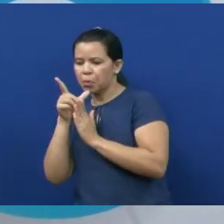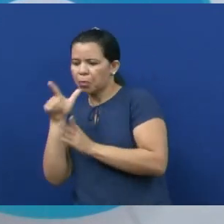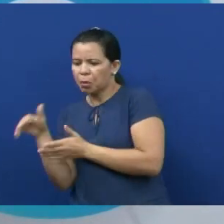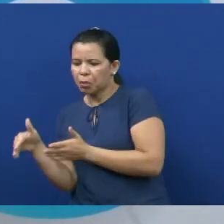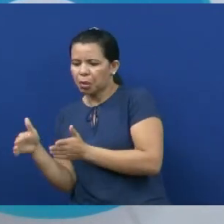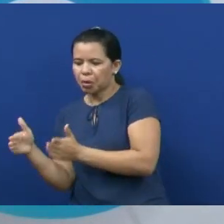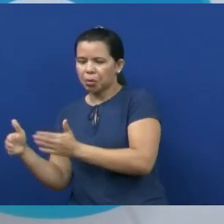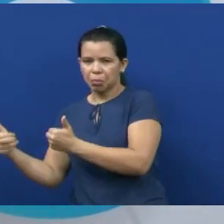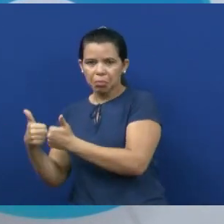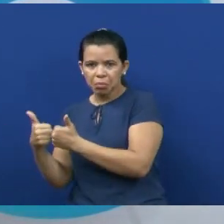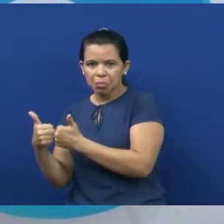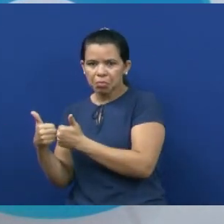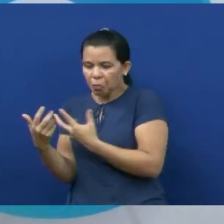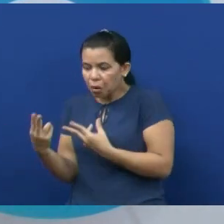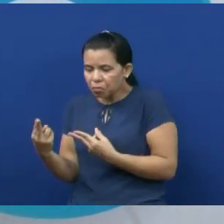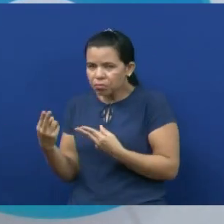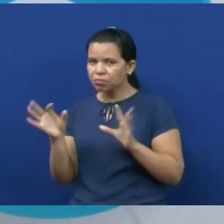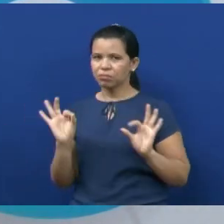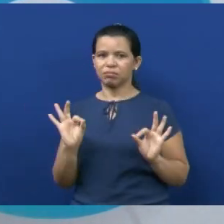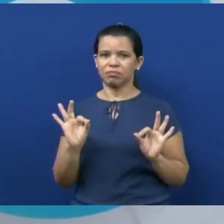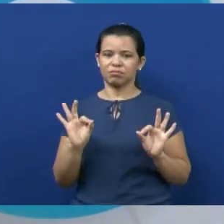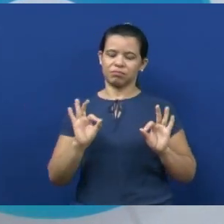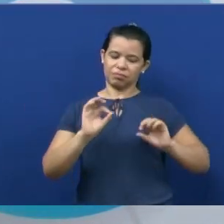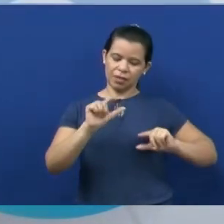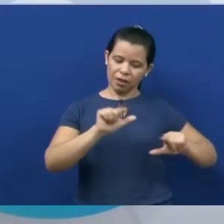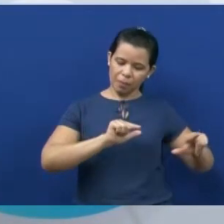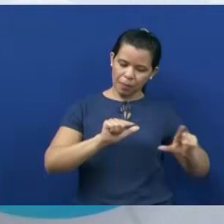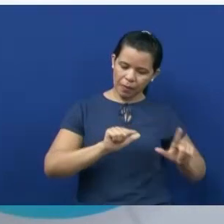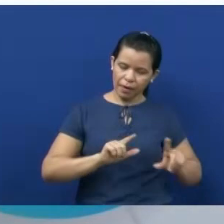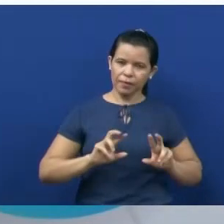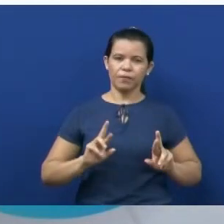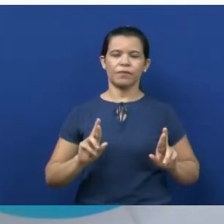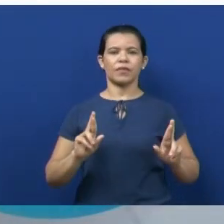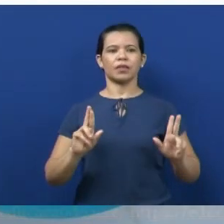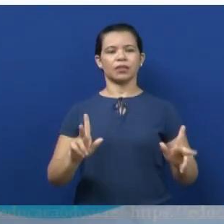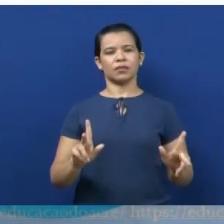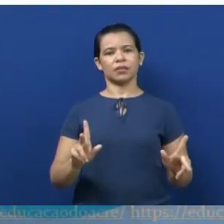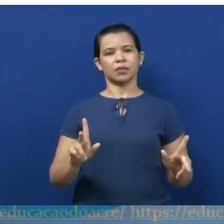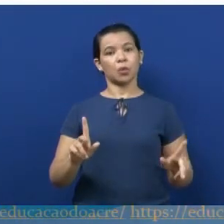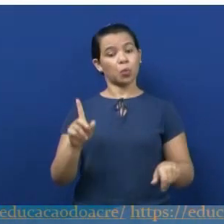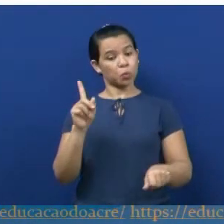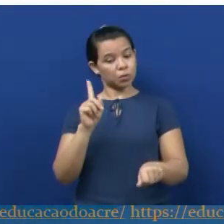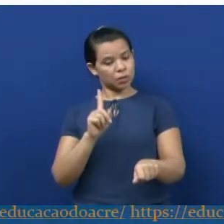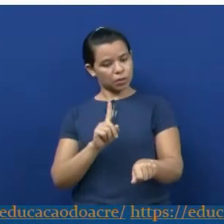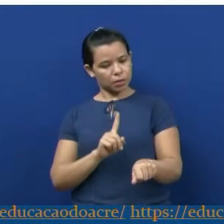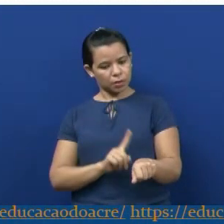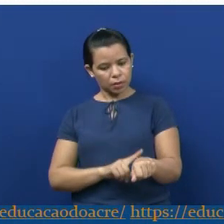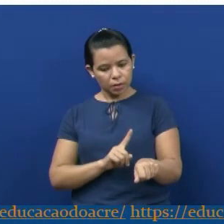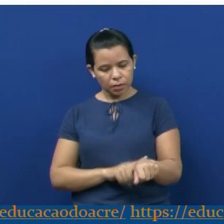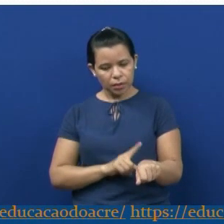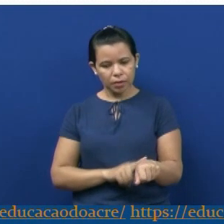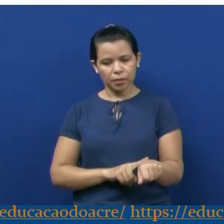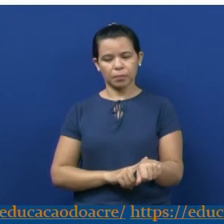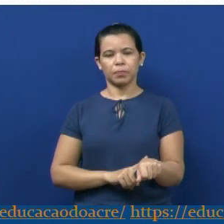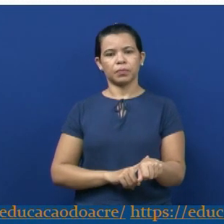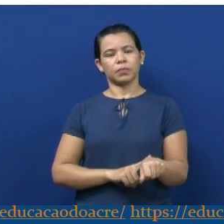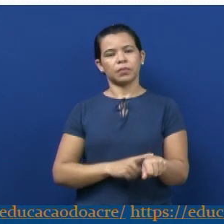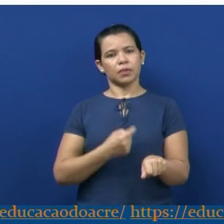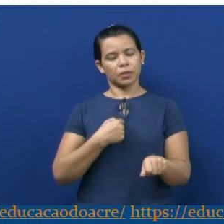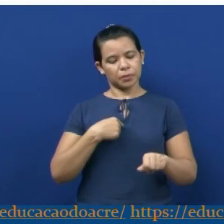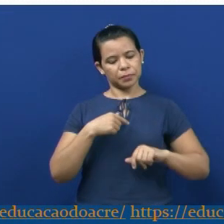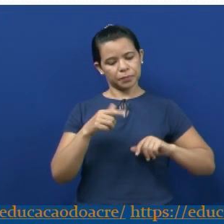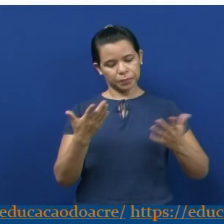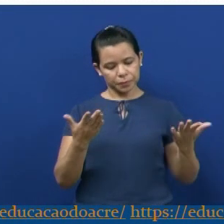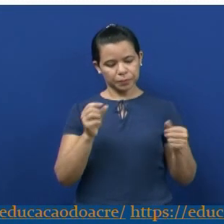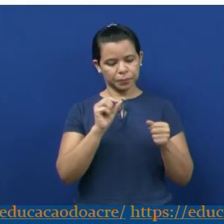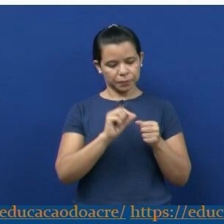são ações diferentes. Então, tempo, né? Onde eu produzo a minha ação, e espaço são os locais